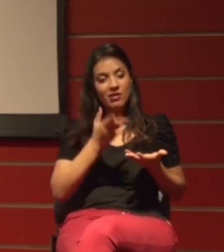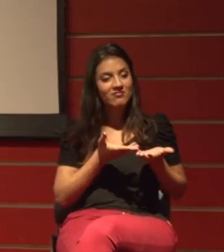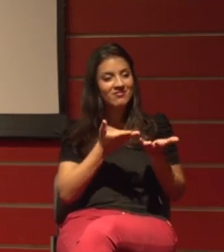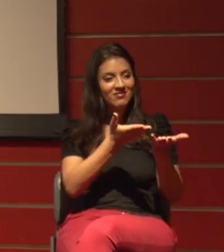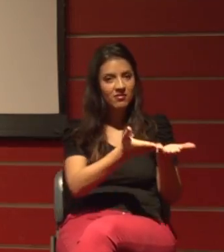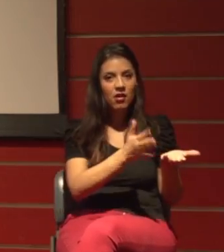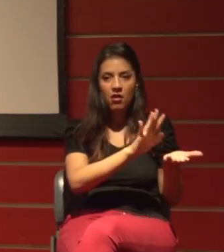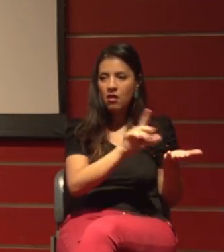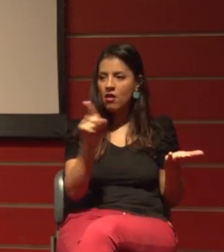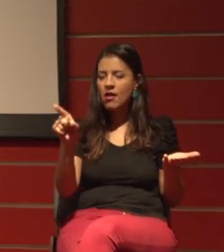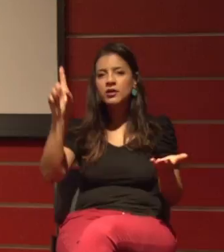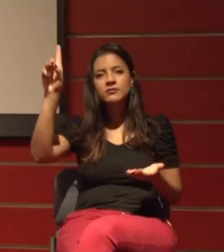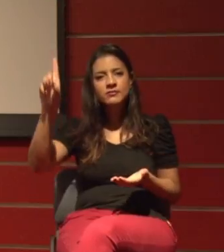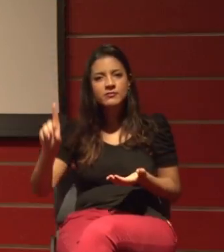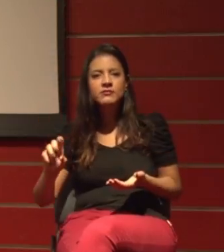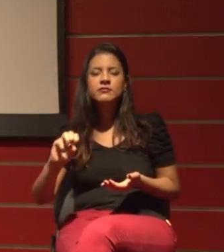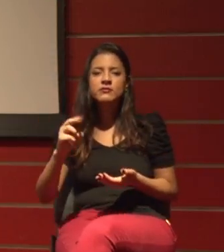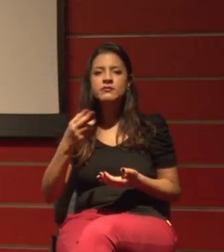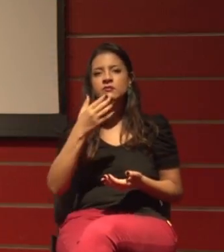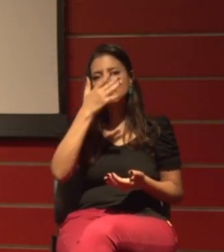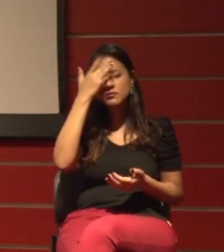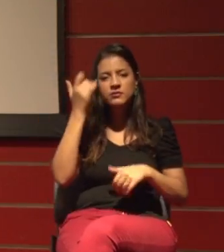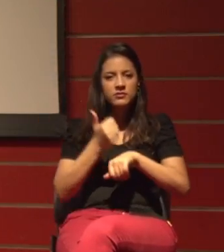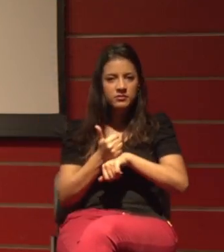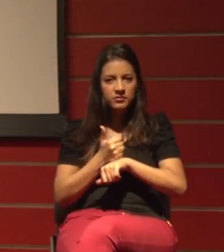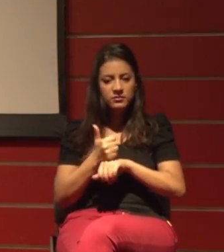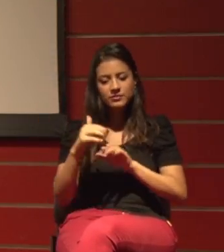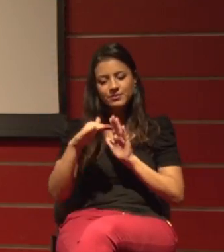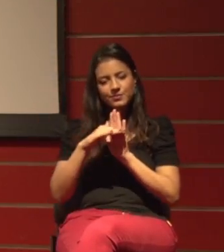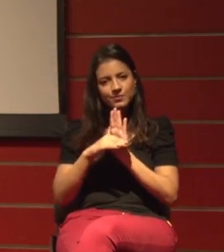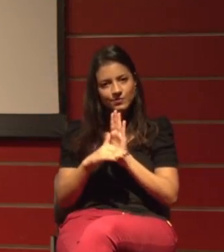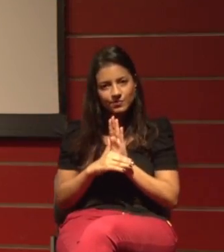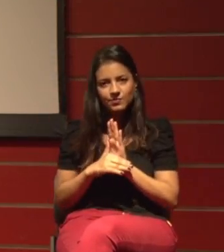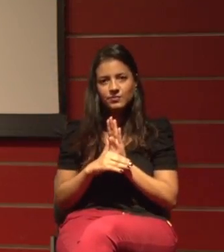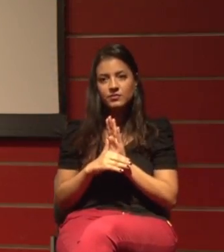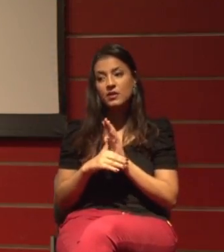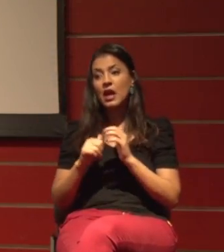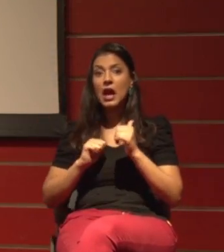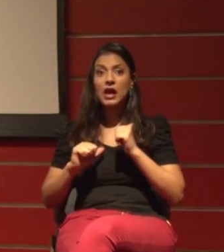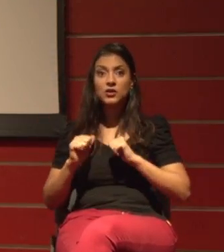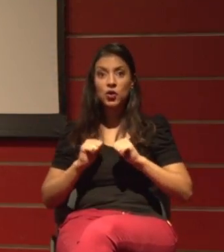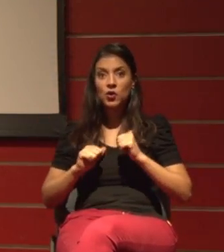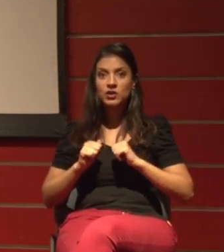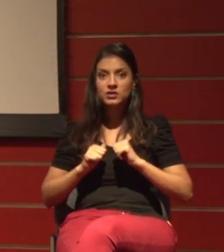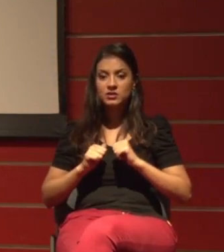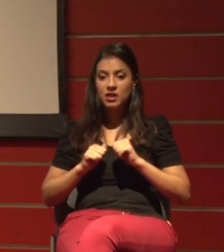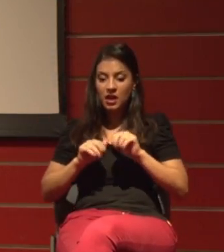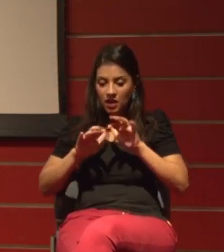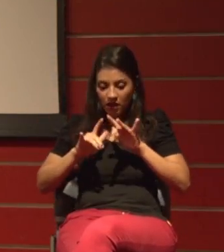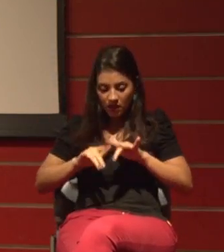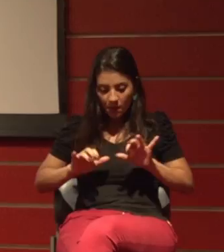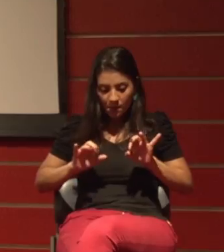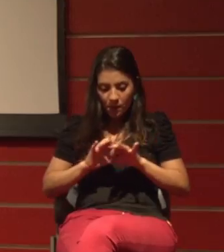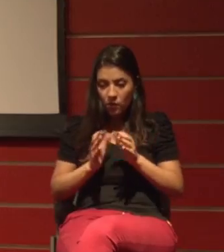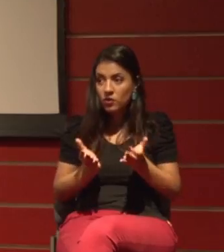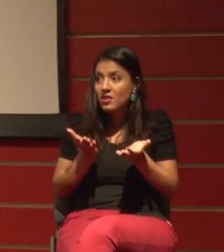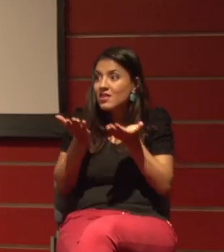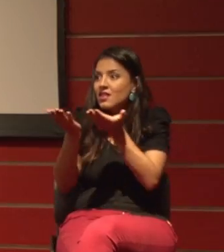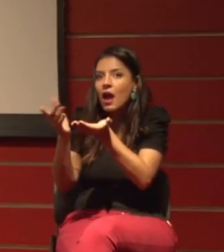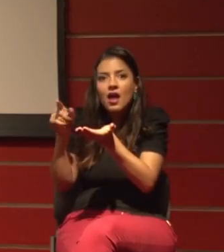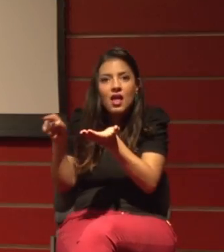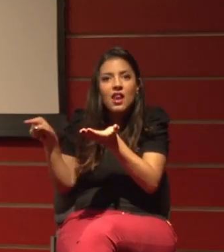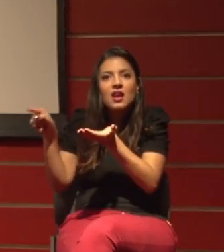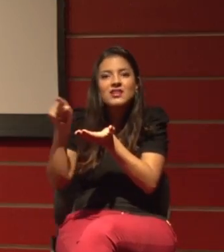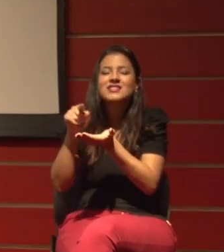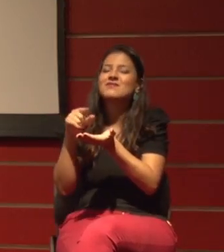para um diretor ou para um um roteirista eh ou ou para atores é um processo de desapego maior ainda porque aí você ainda tem um